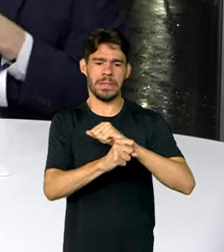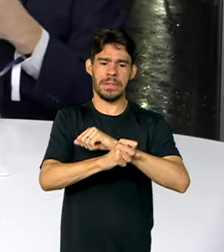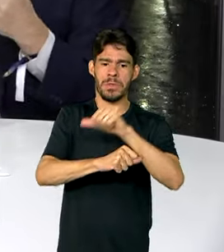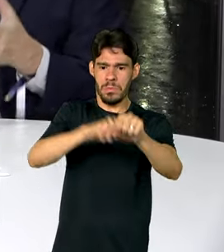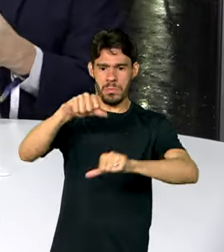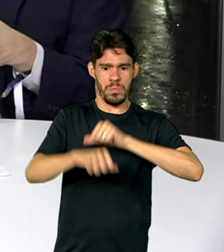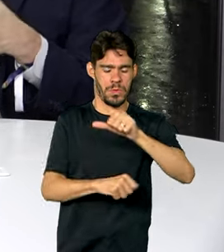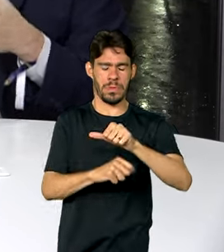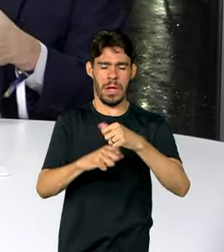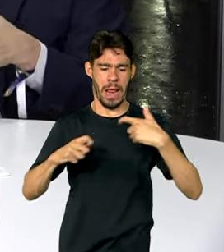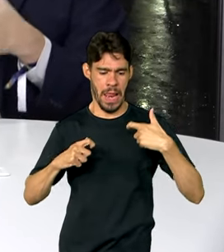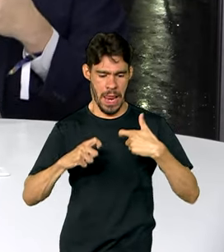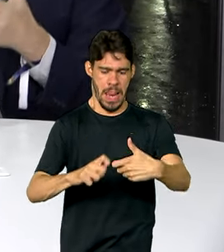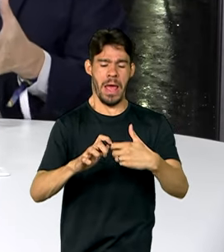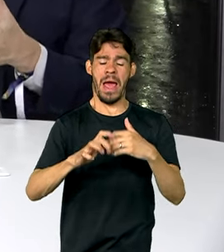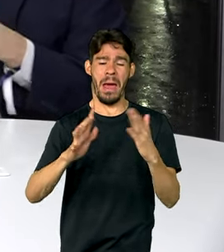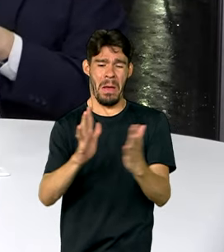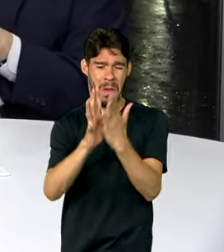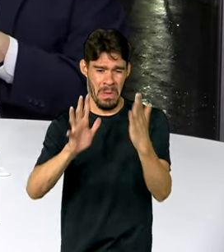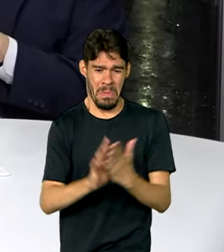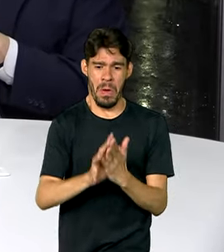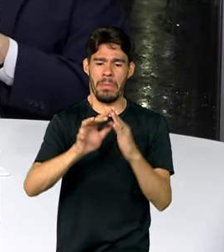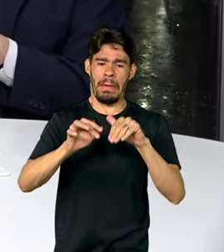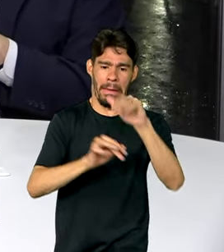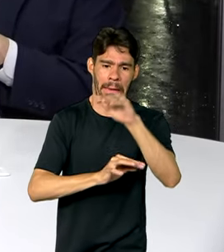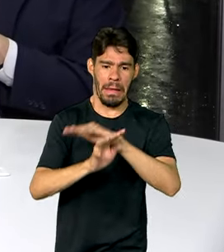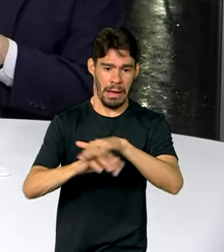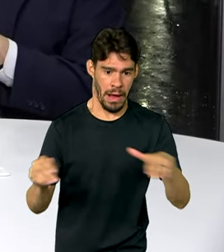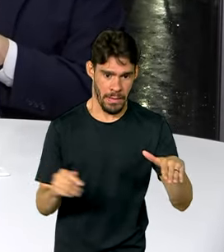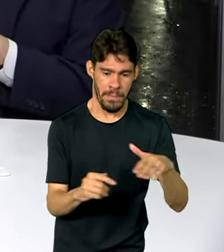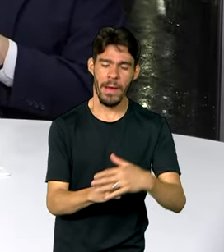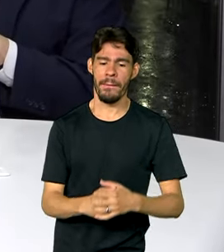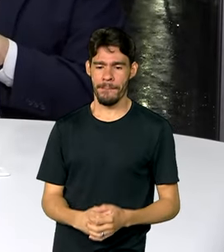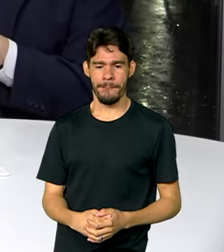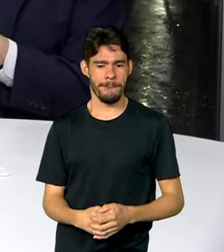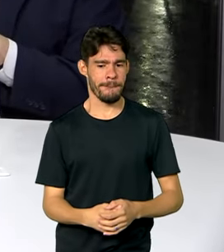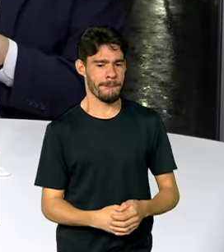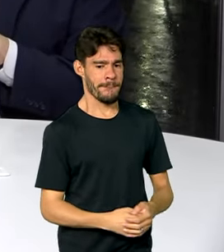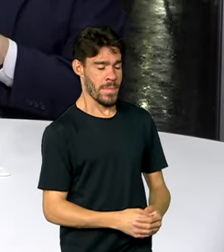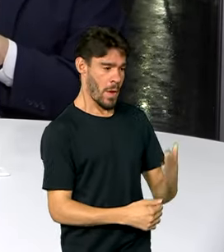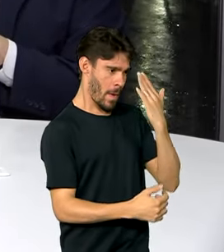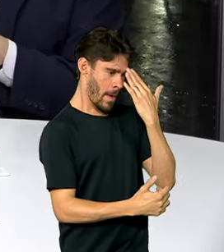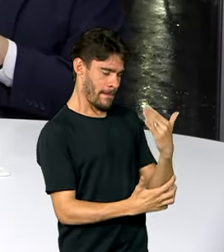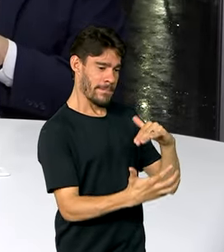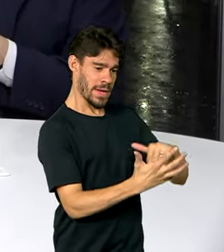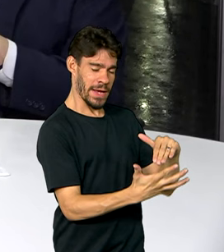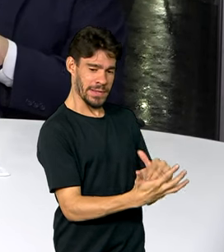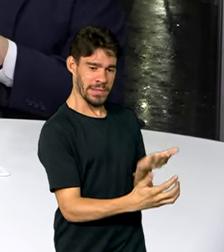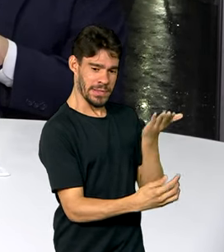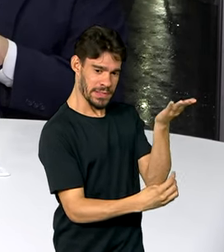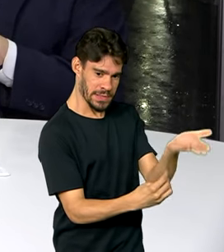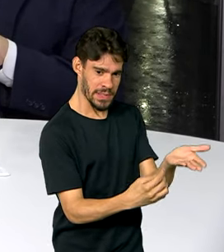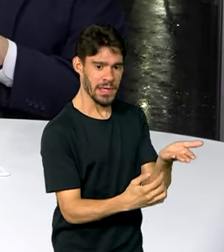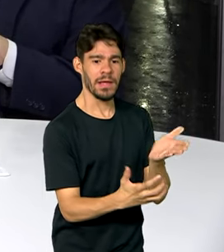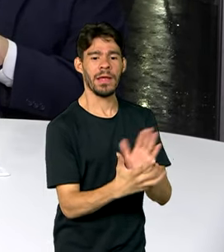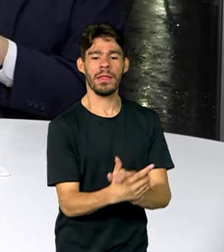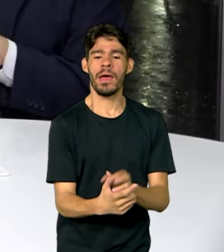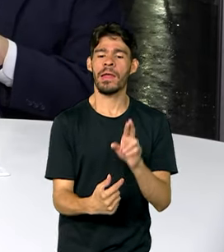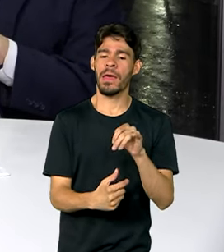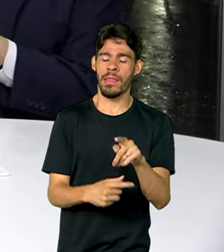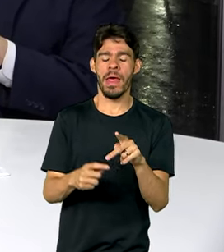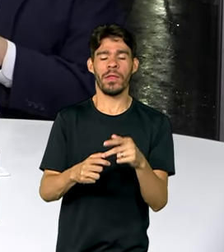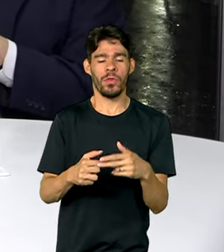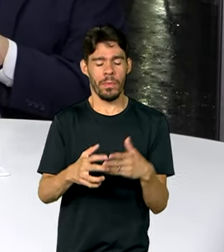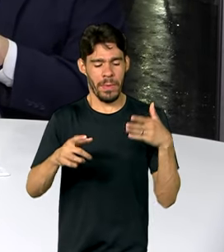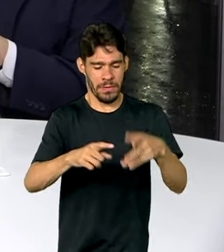esse ambiente de guerra, de pobreza e de desigualdade. Muito obrigada, Renato Simões, secretário nacional de Participação